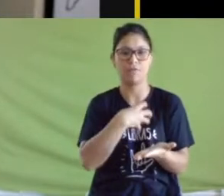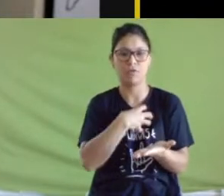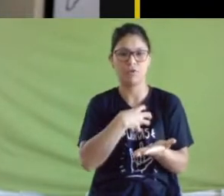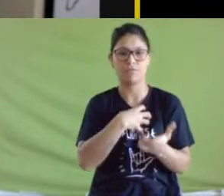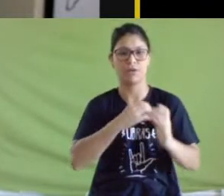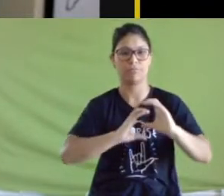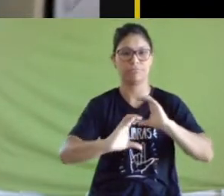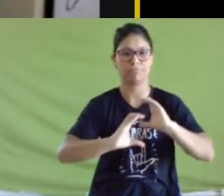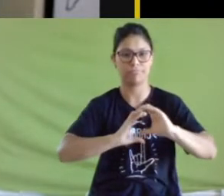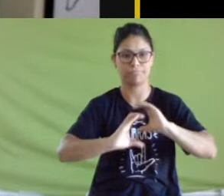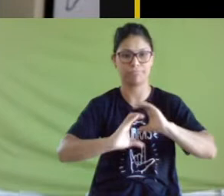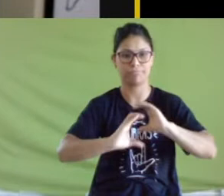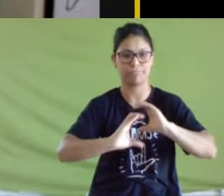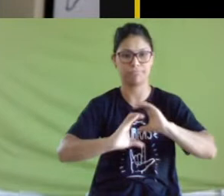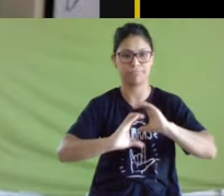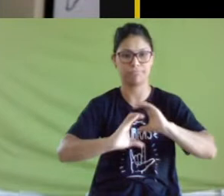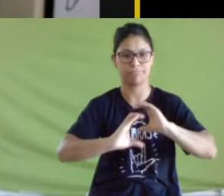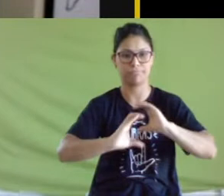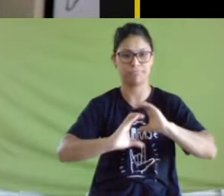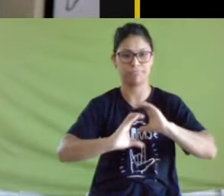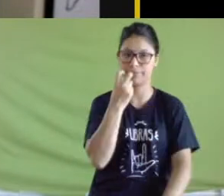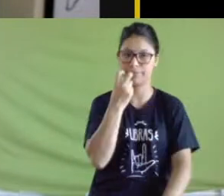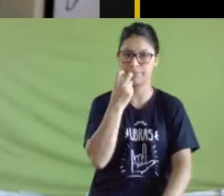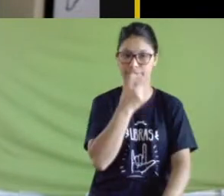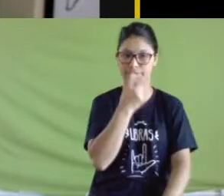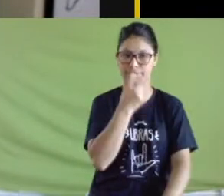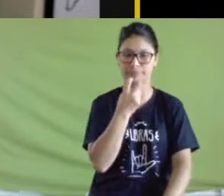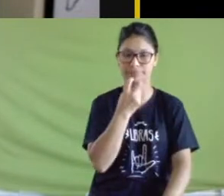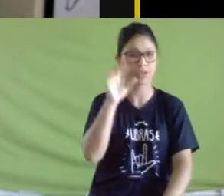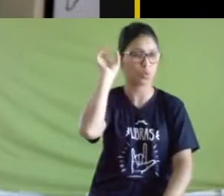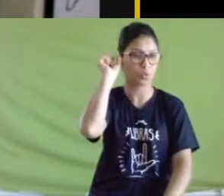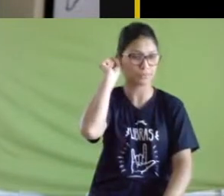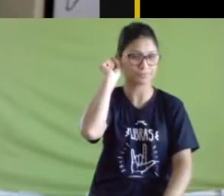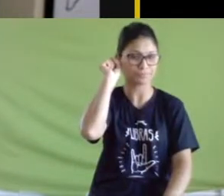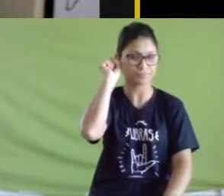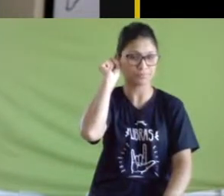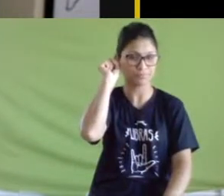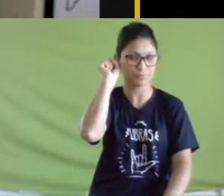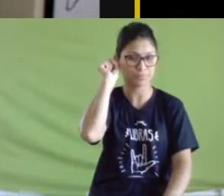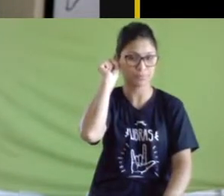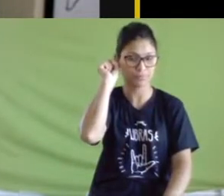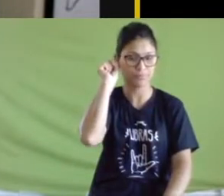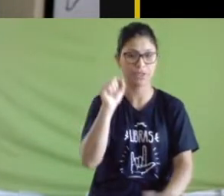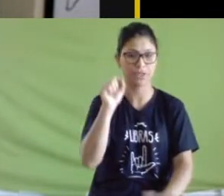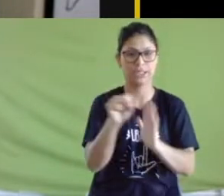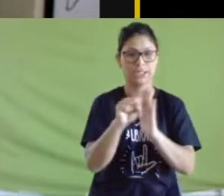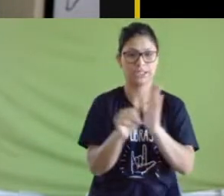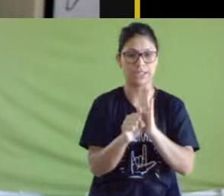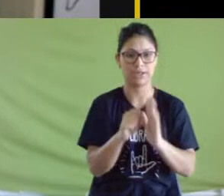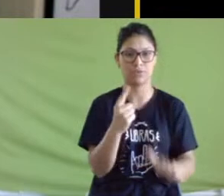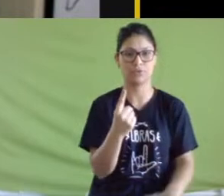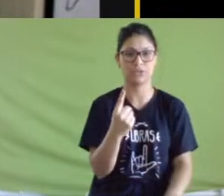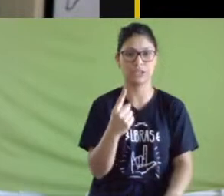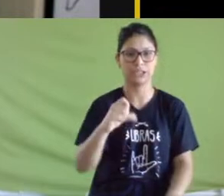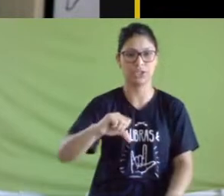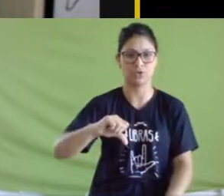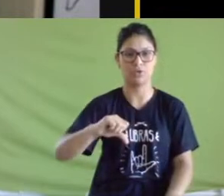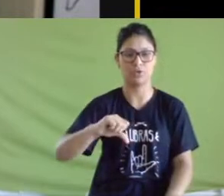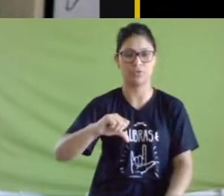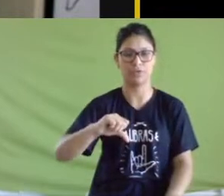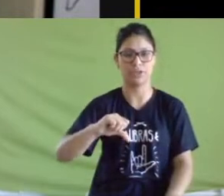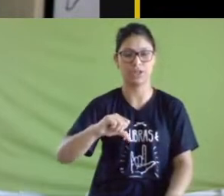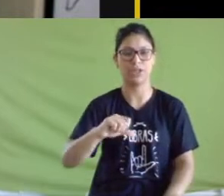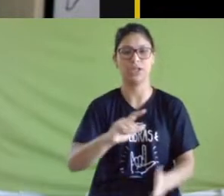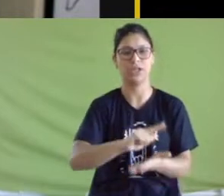a oralidade e a audição. Então, quer dizer, no século XIX a gente percebe isso, quer dizer, os gêneros que